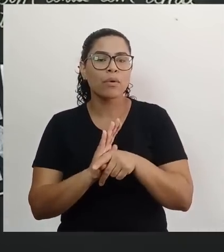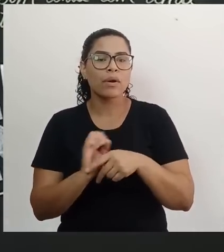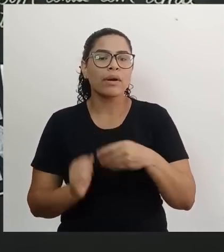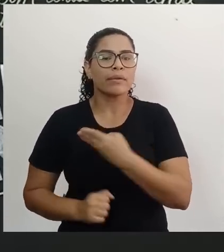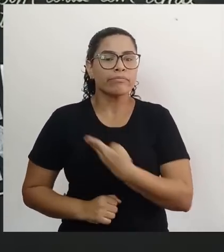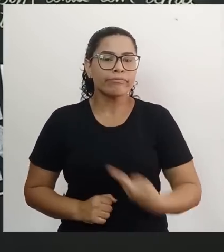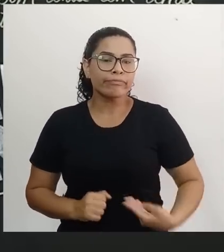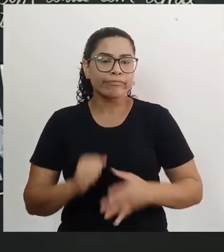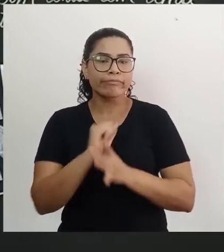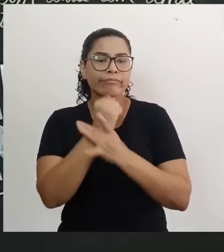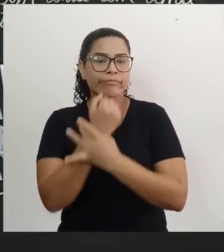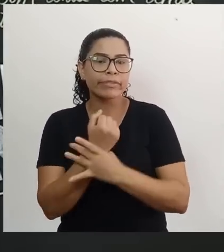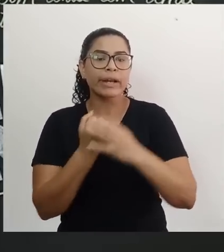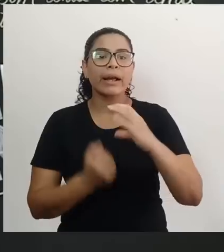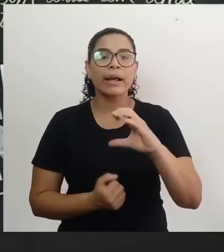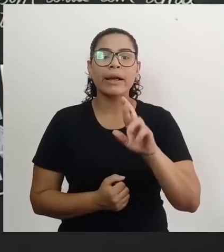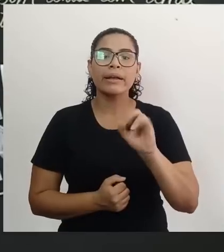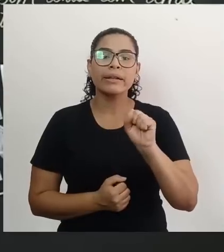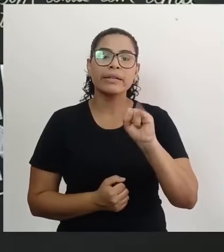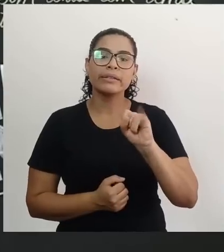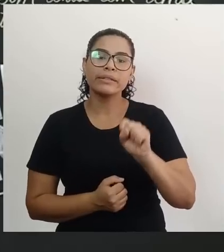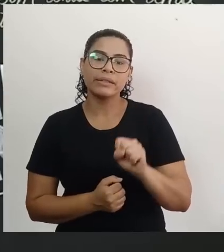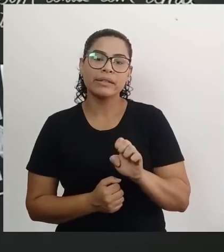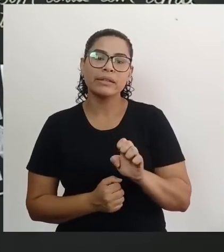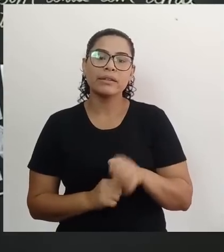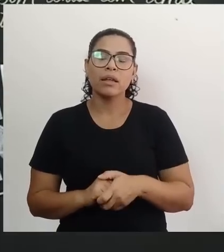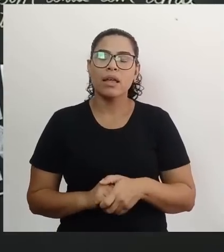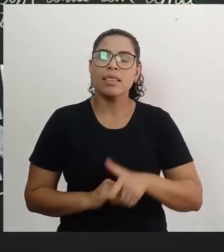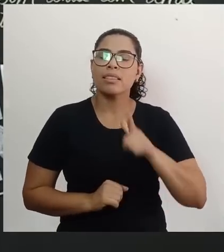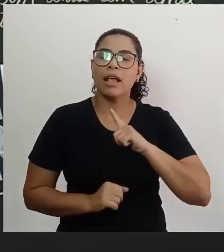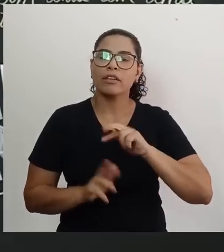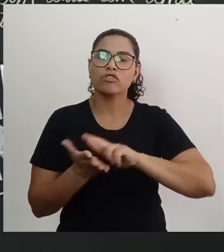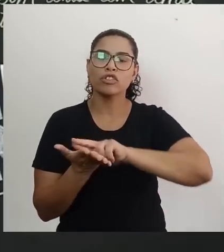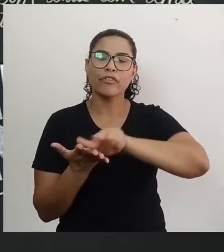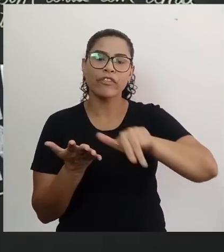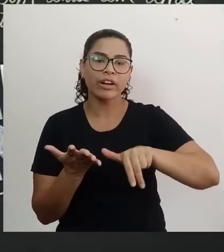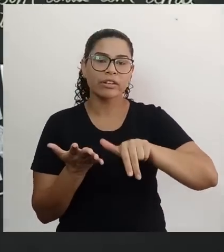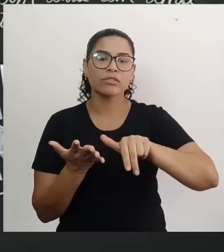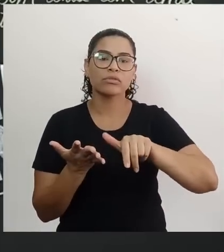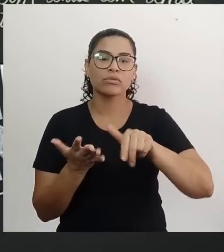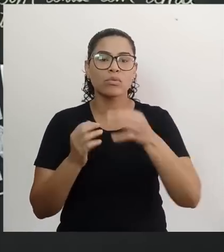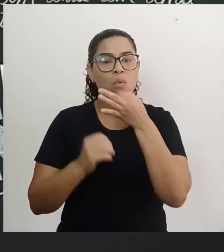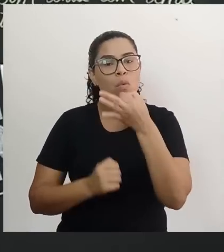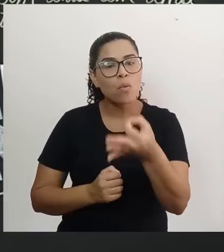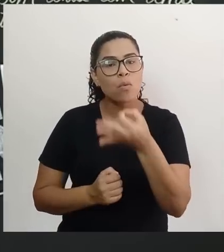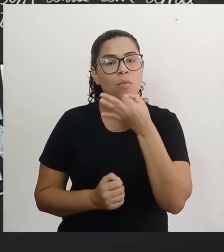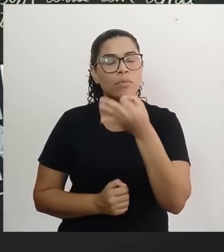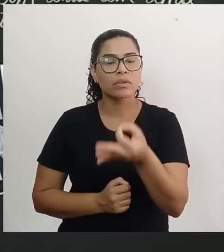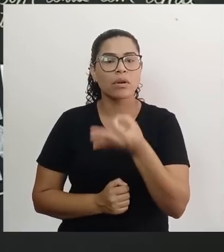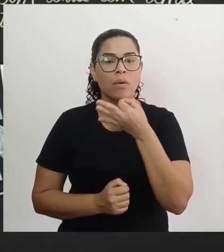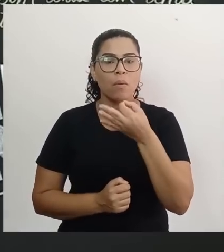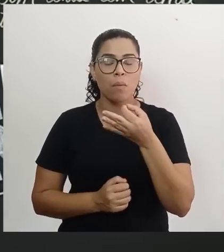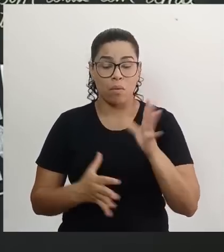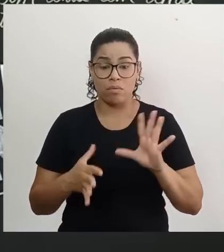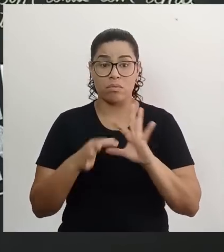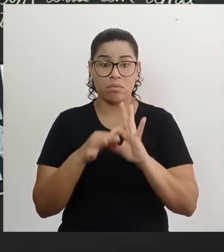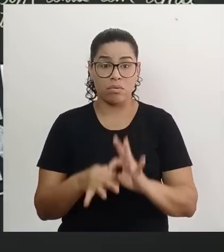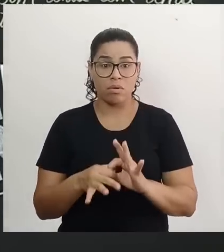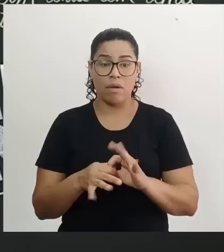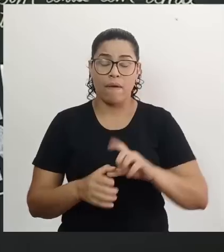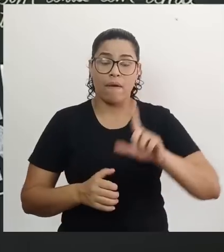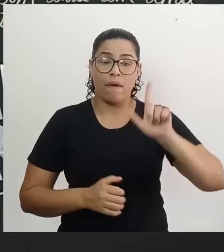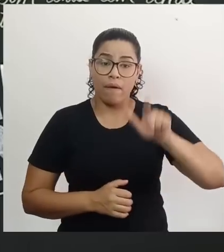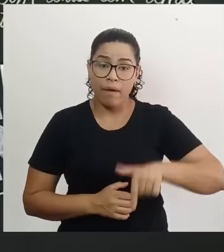Só aí já veio a manifestação de várias opiniões por conta de uma associação do fato, que foi